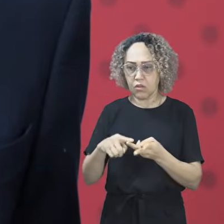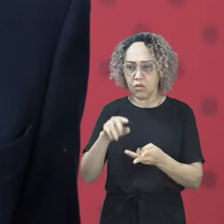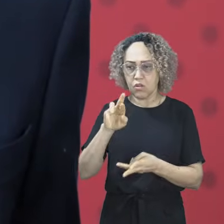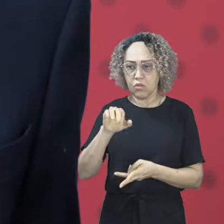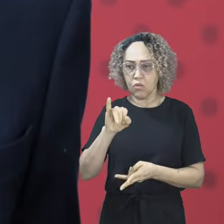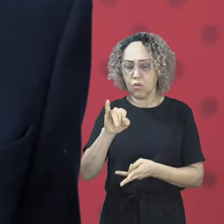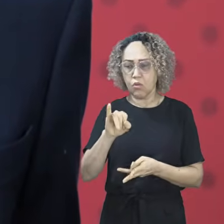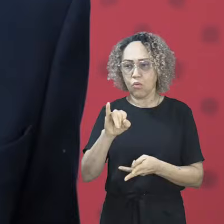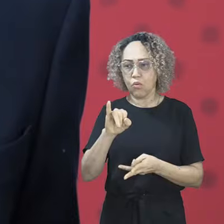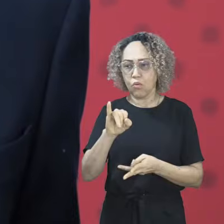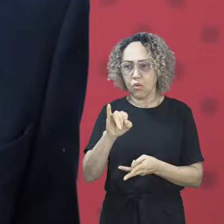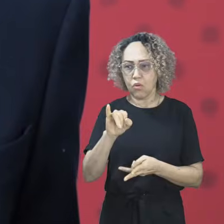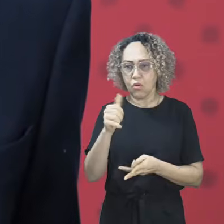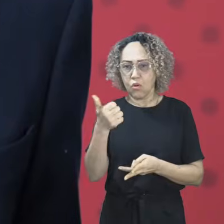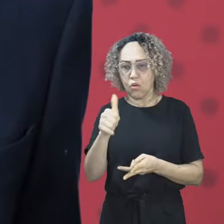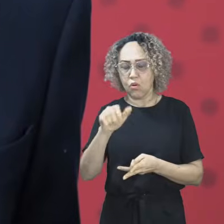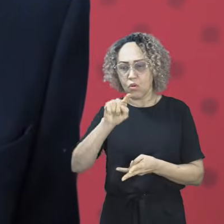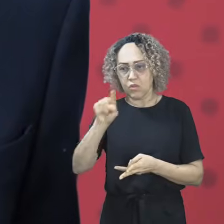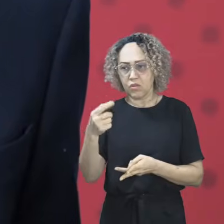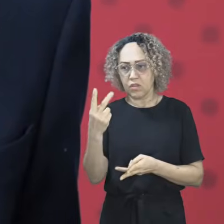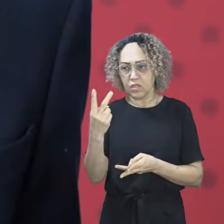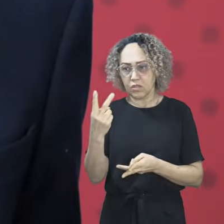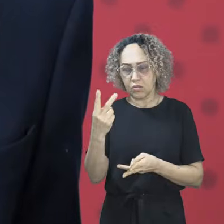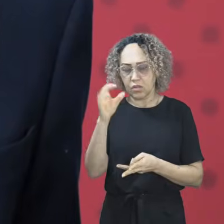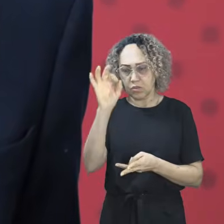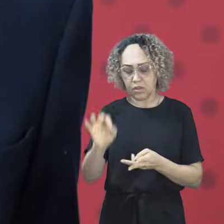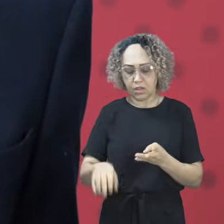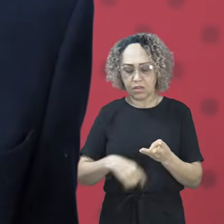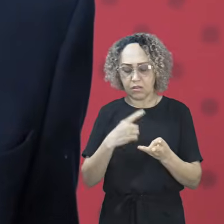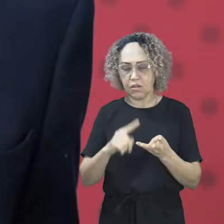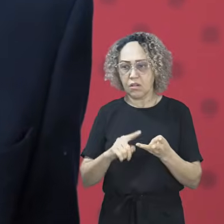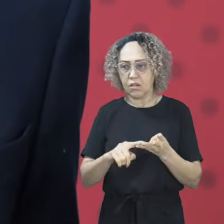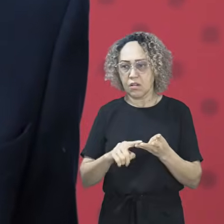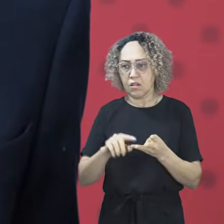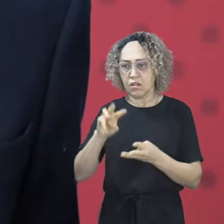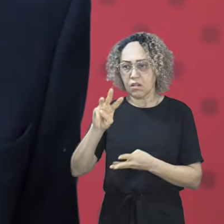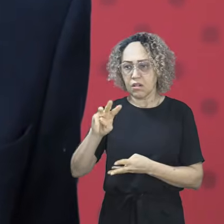teve 11,2%, e o Walter Pomar,